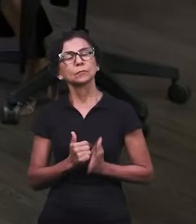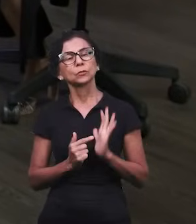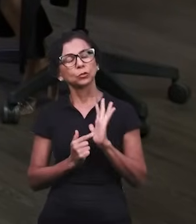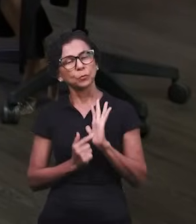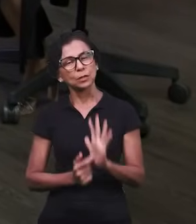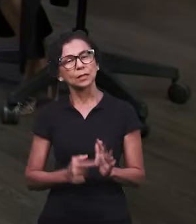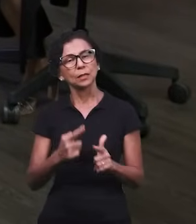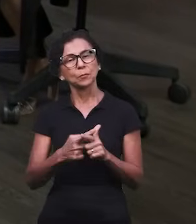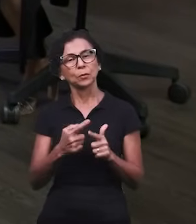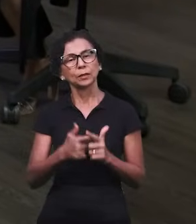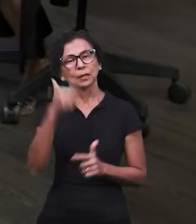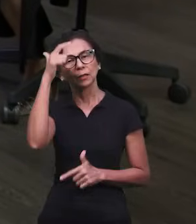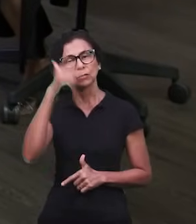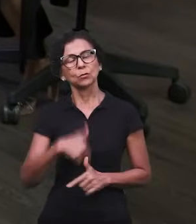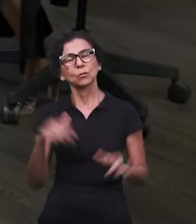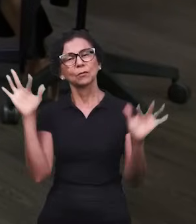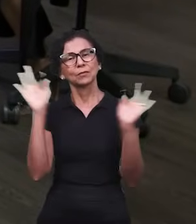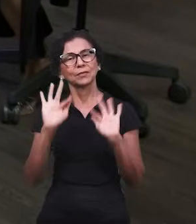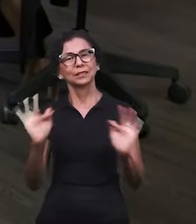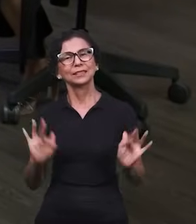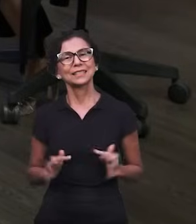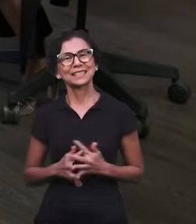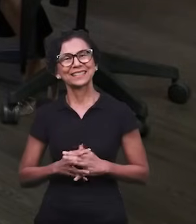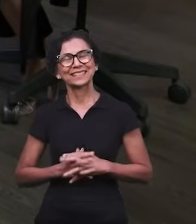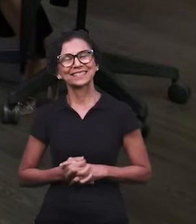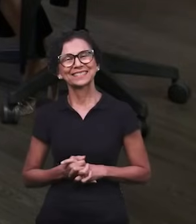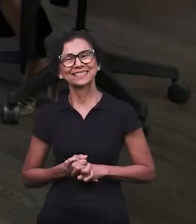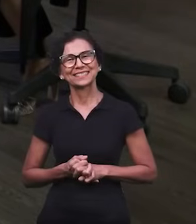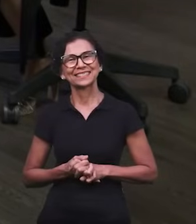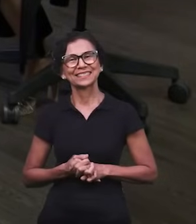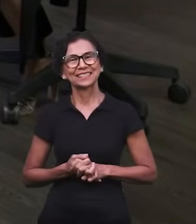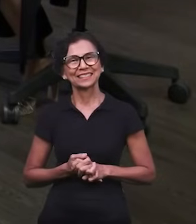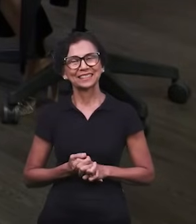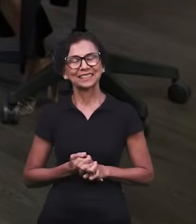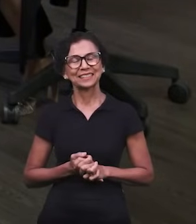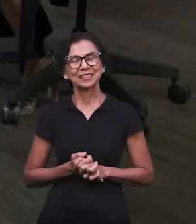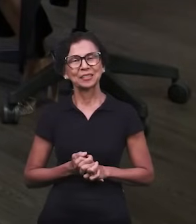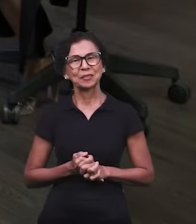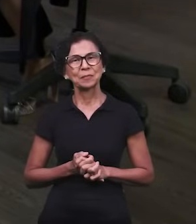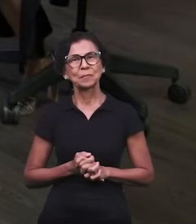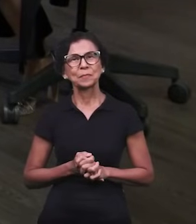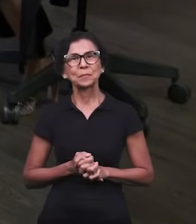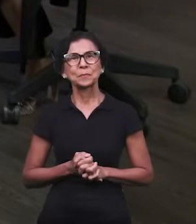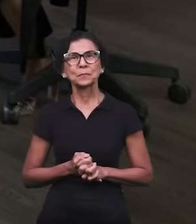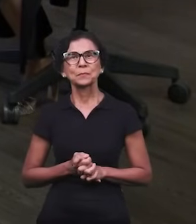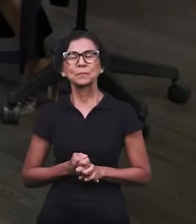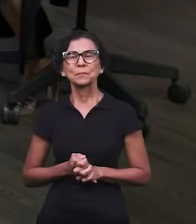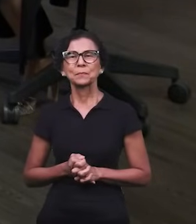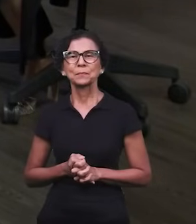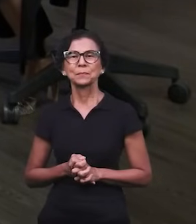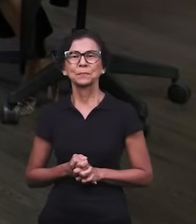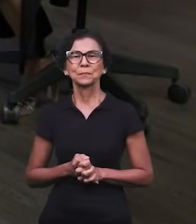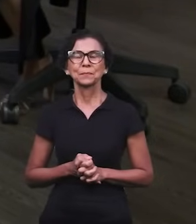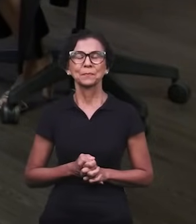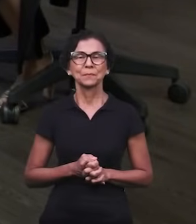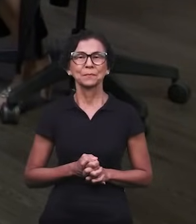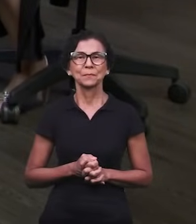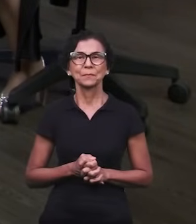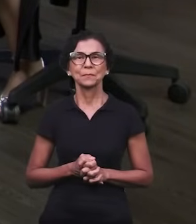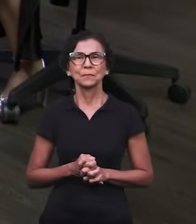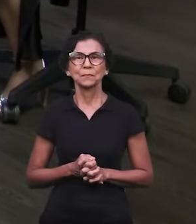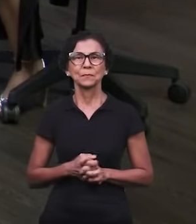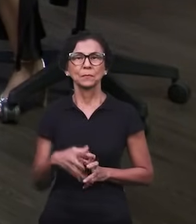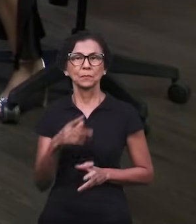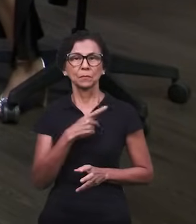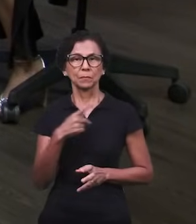você ver por que eu sou feliz. É um bom convite para as pessoas, para os colegas de faculdade. Nós teremos a participação agora de um pastor